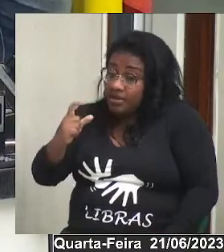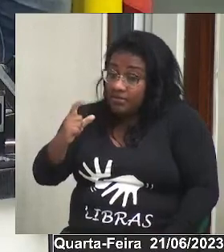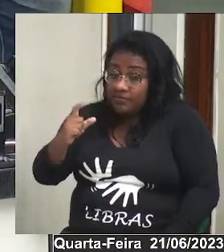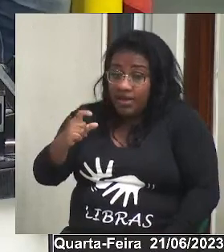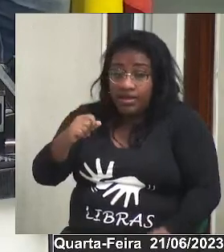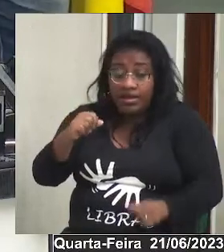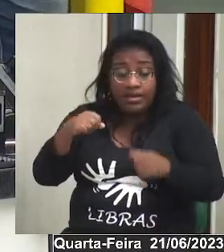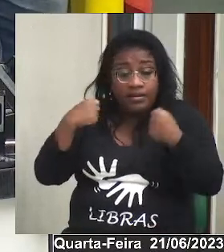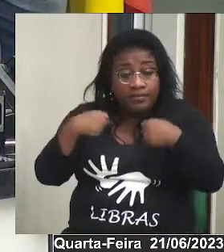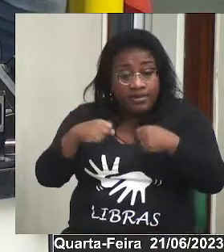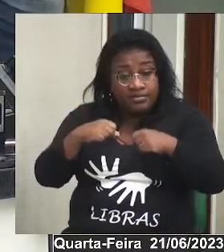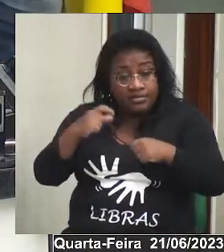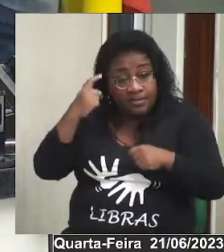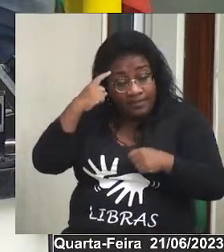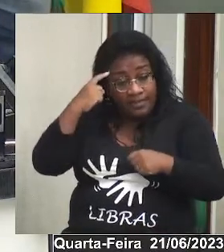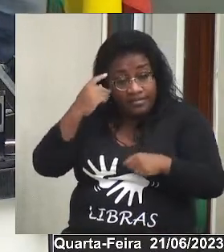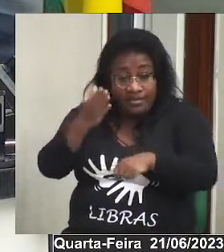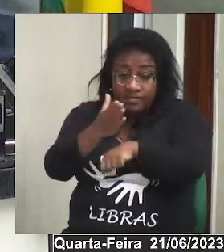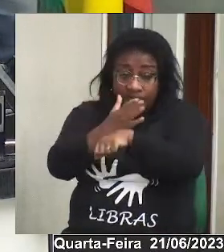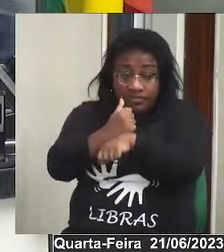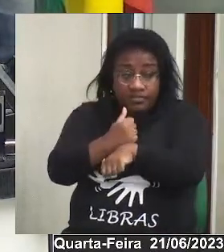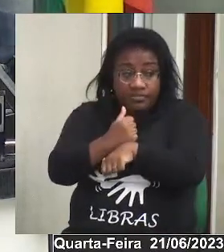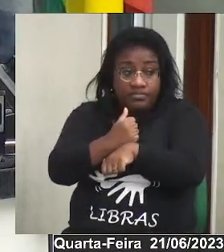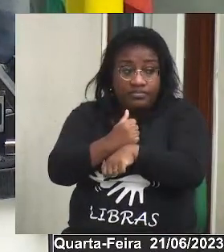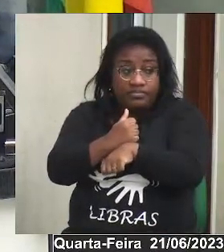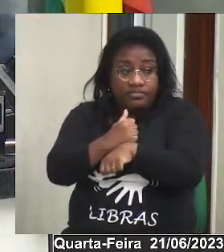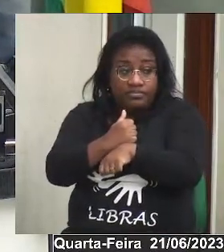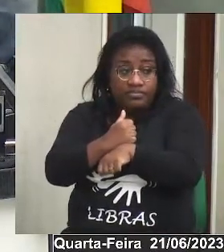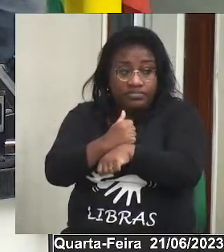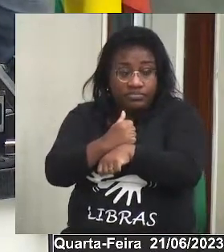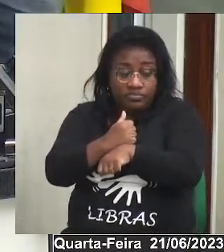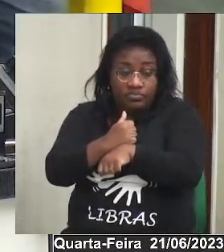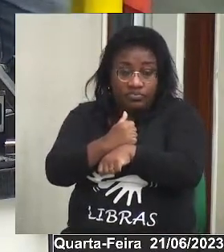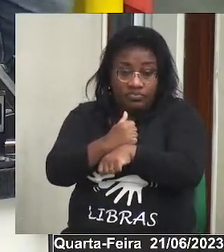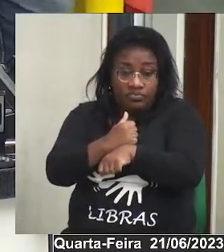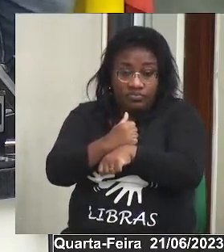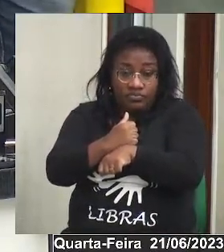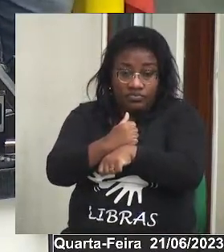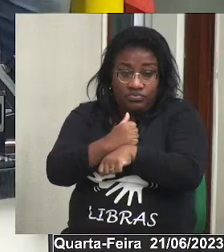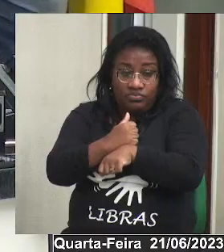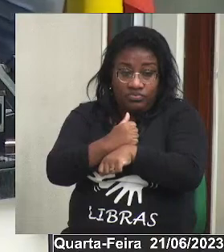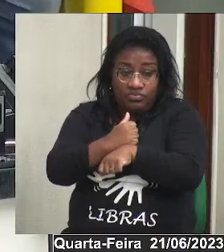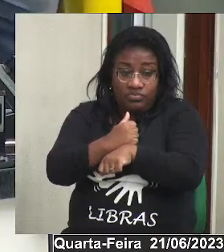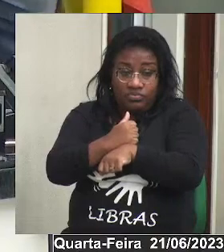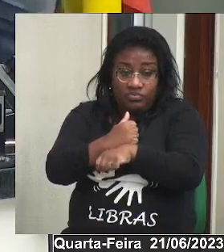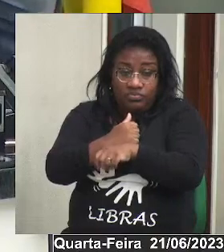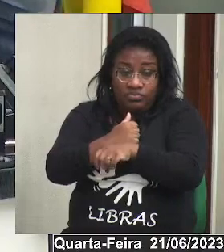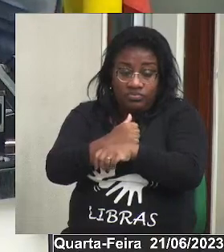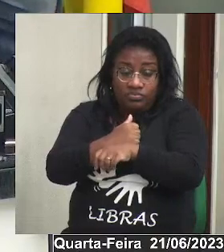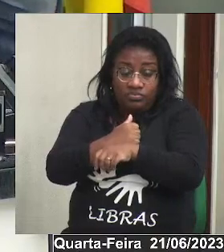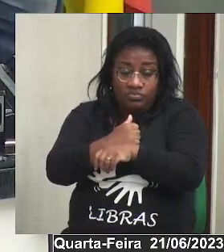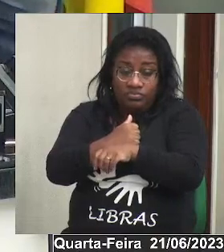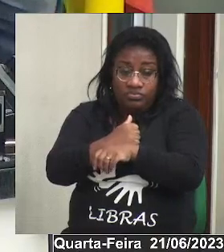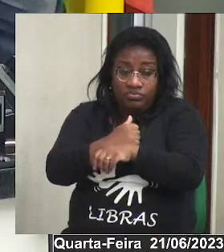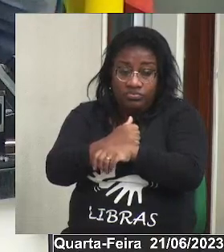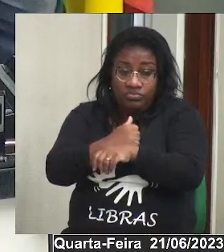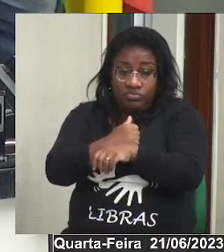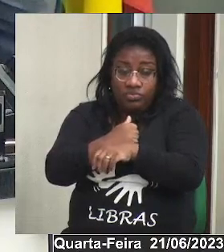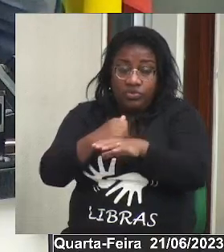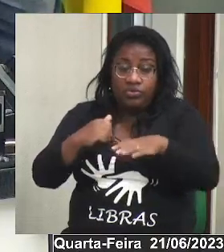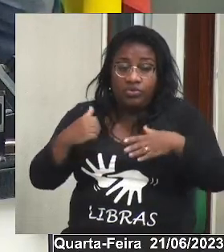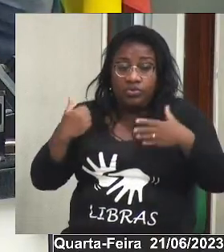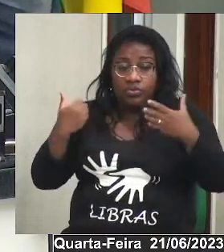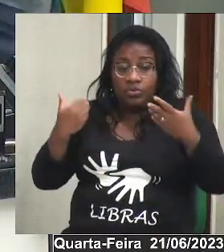a gente tem que pensar bem. Porque uma vez lançada, não adianta correr atrás dela não, que ela já foi. O vento já levou.